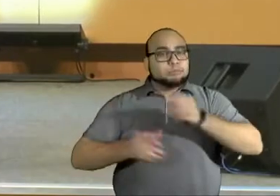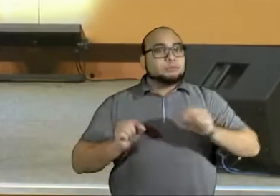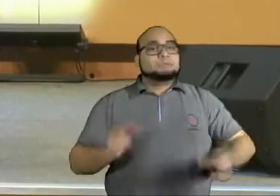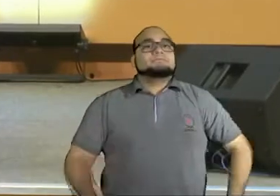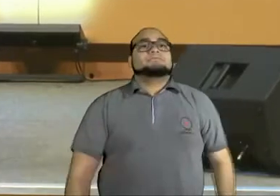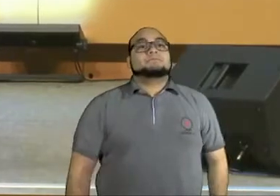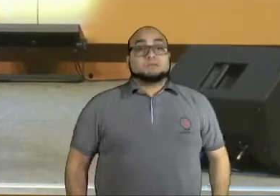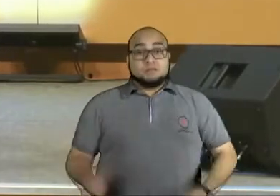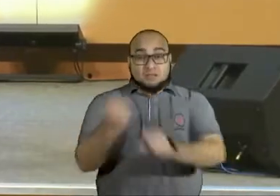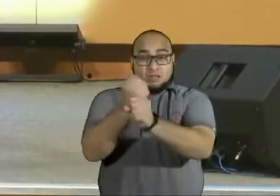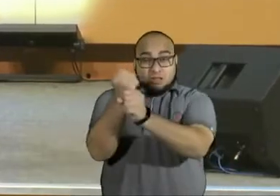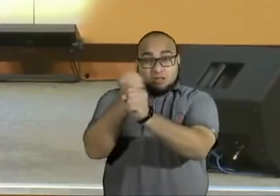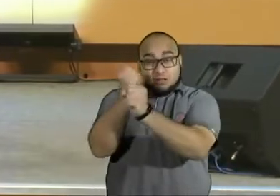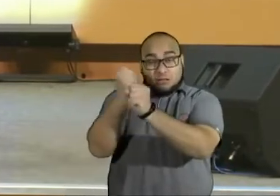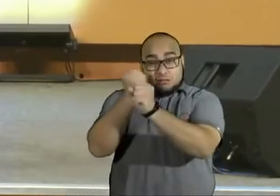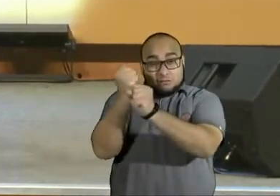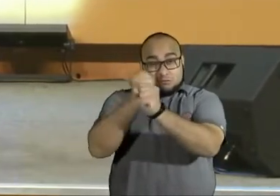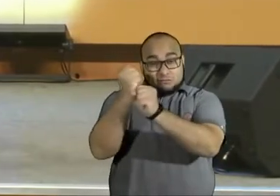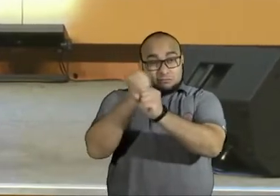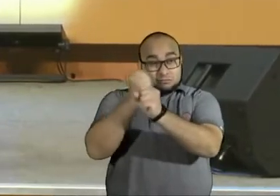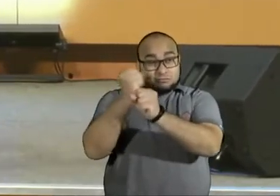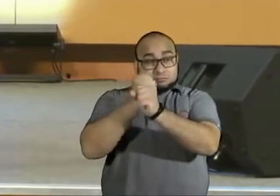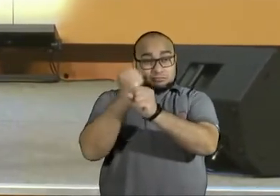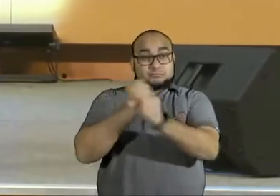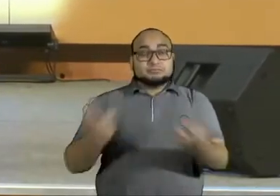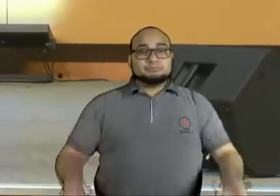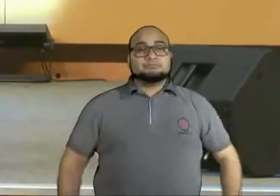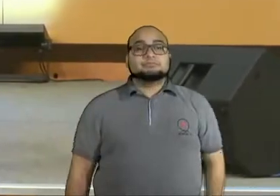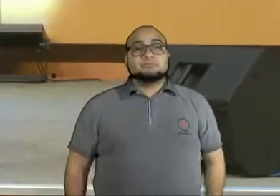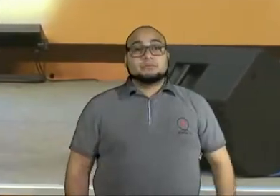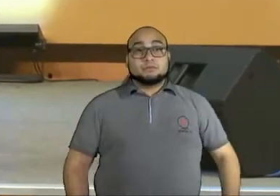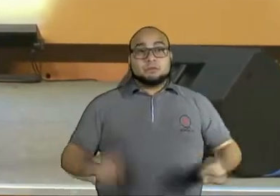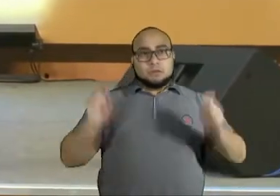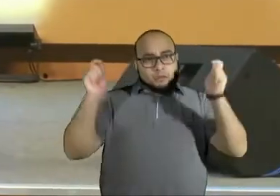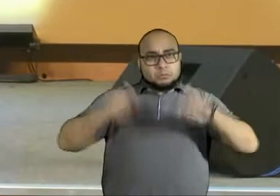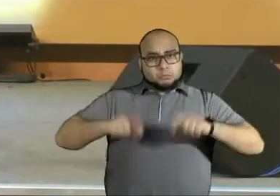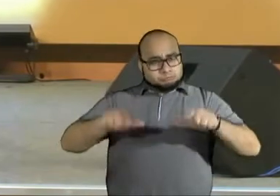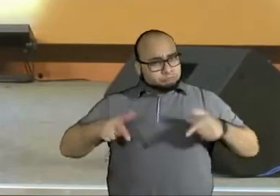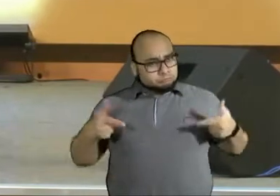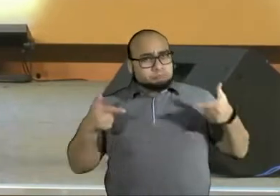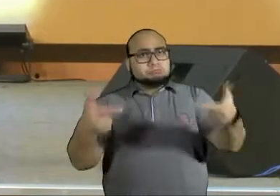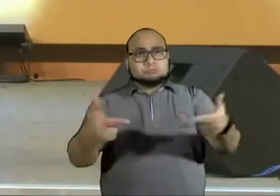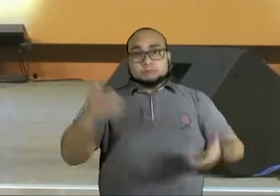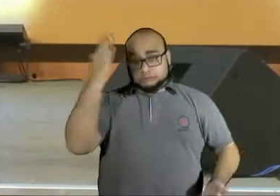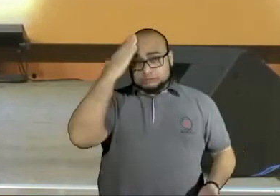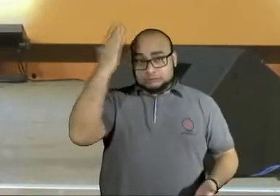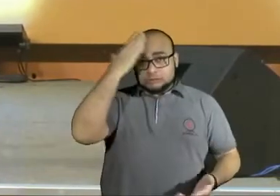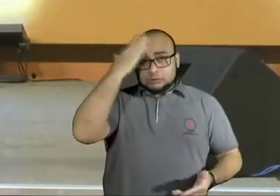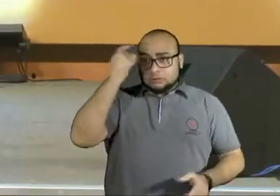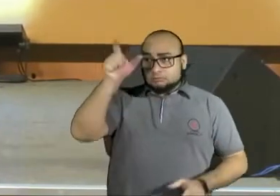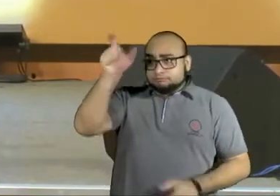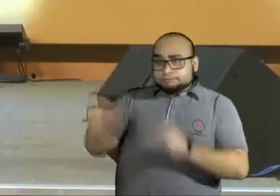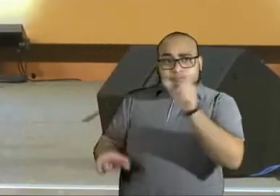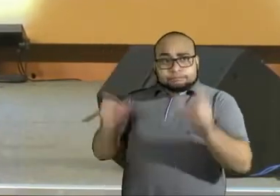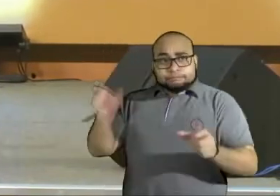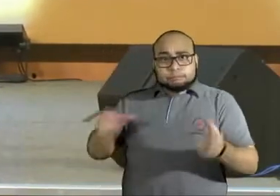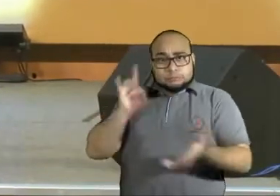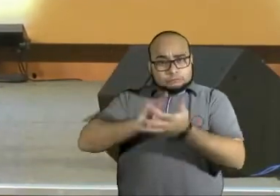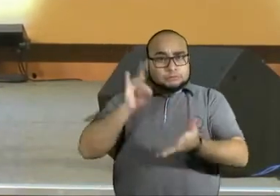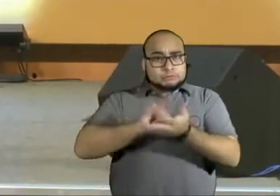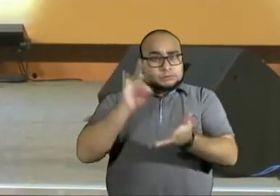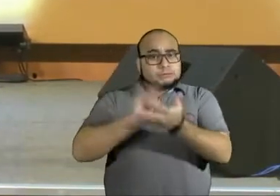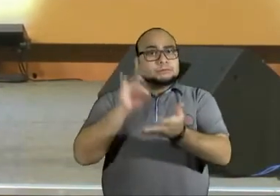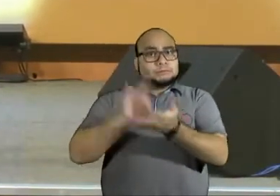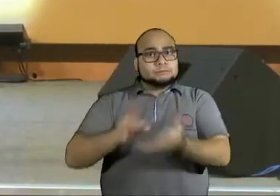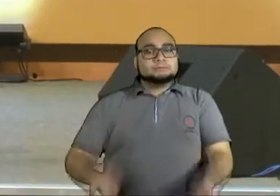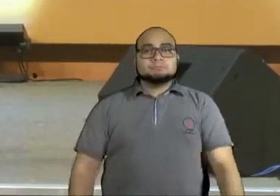anos. Ela não sabe apenas o que ele é capaz de fazer, ela sabe quem ele é. Porque no dia que ela construiu um quarto junto ao muro da casa, o que